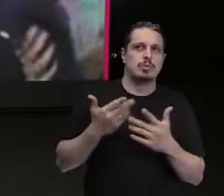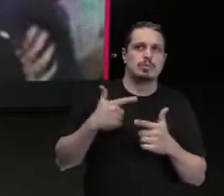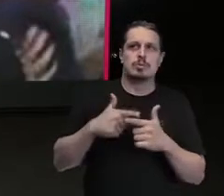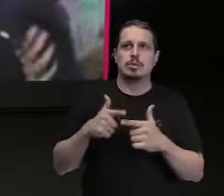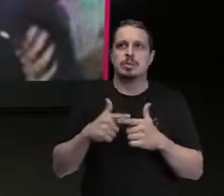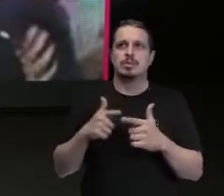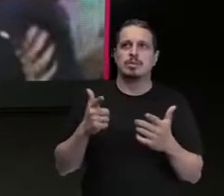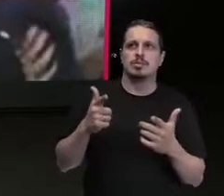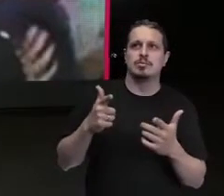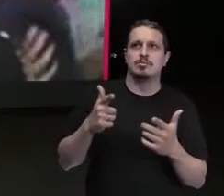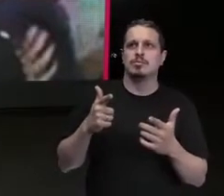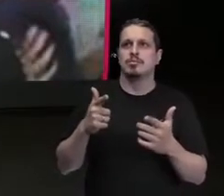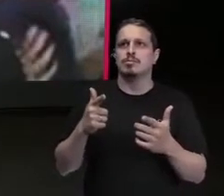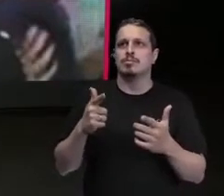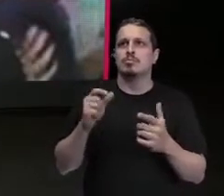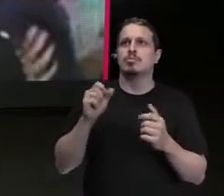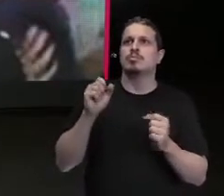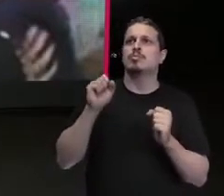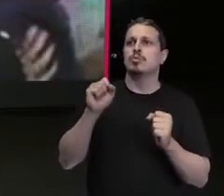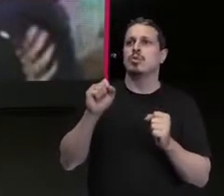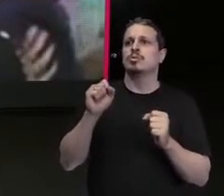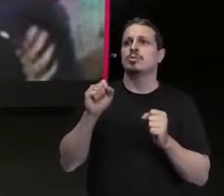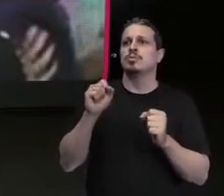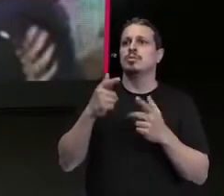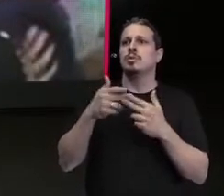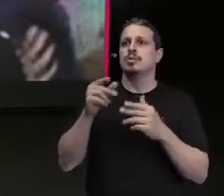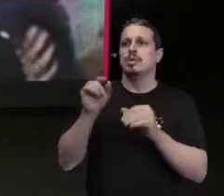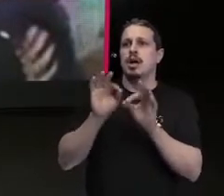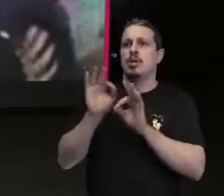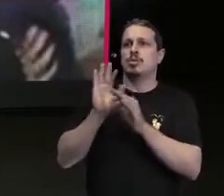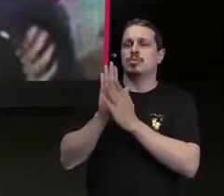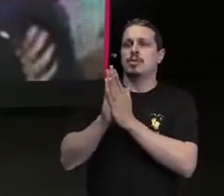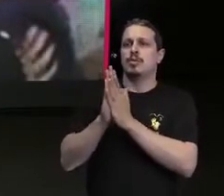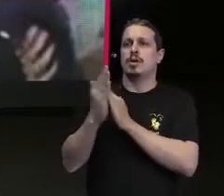Antes do vídeo tinha uma foto com quebrando a roda.